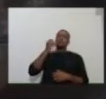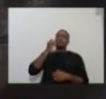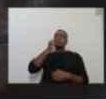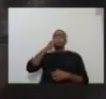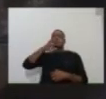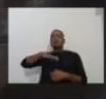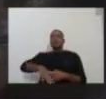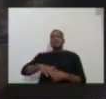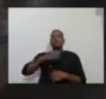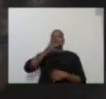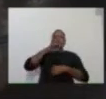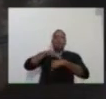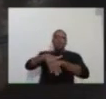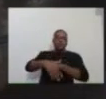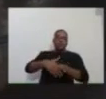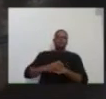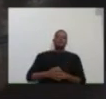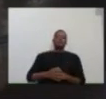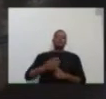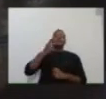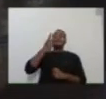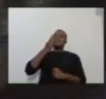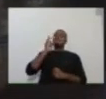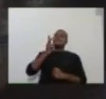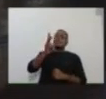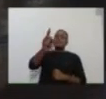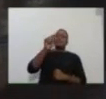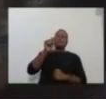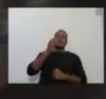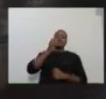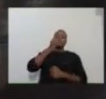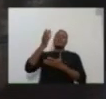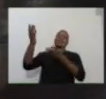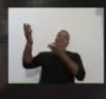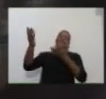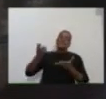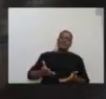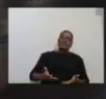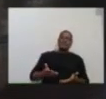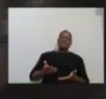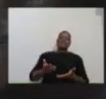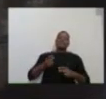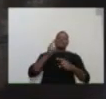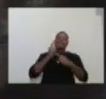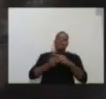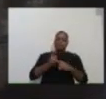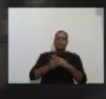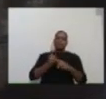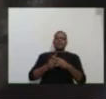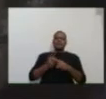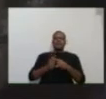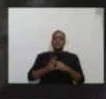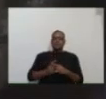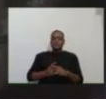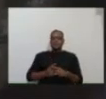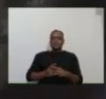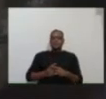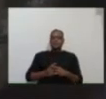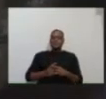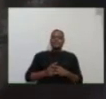bem-vindo, irmão. Seja bem-vindo, porque este terreiro espera você. Seja bem-vindo, irmão,